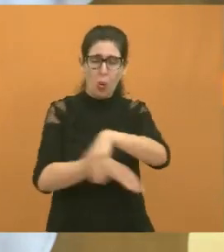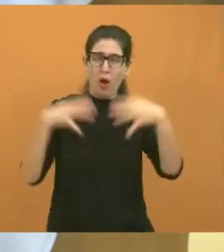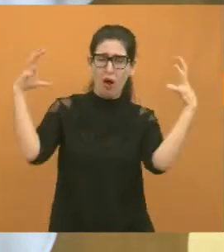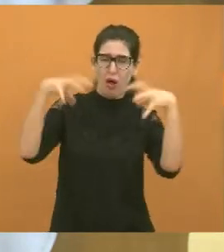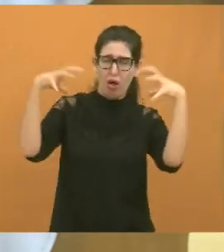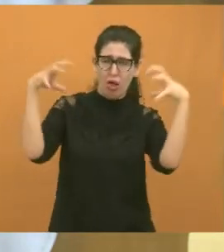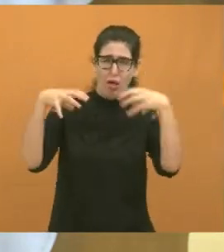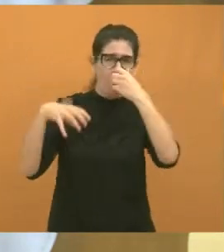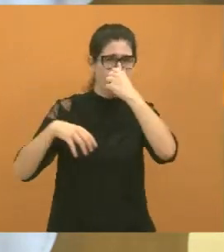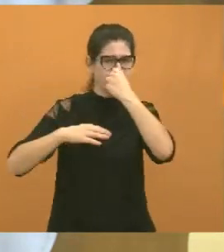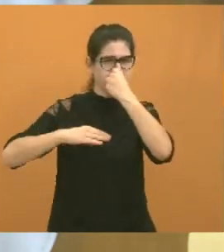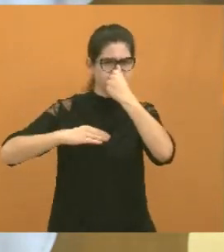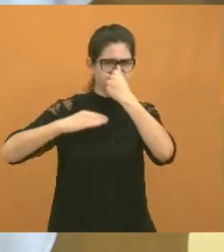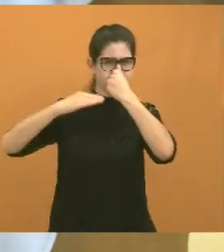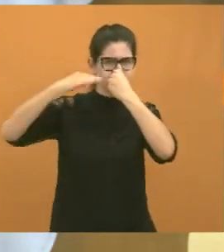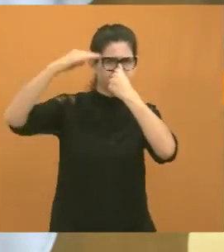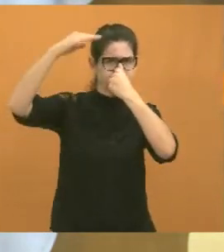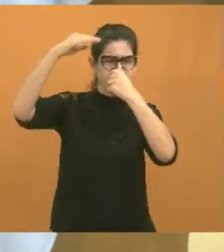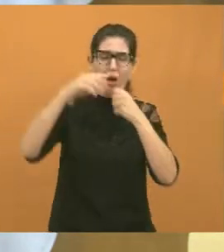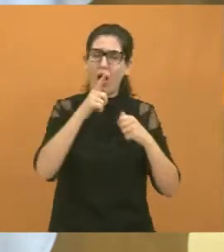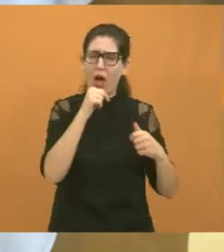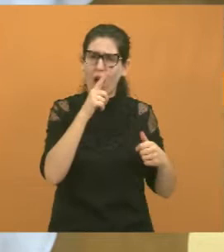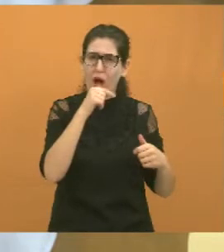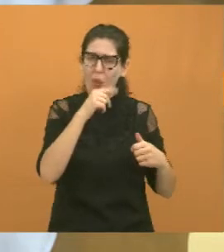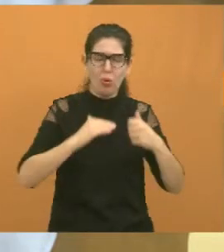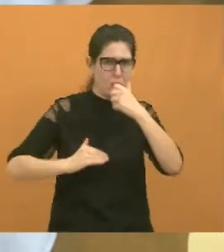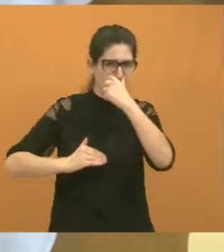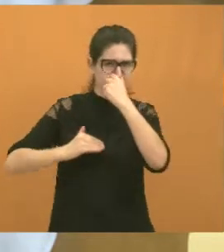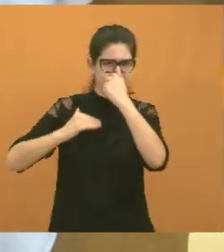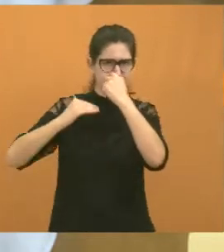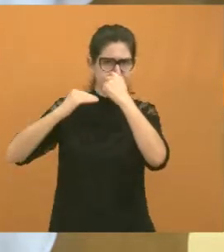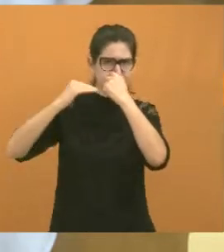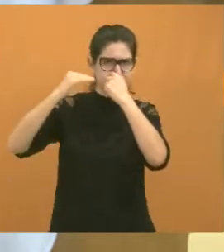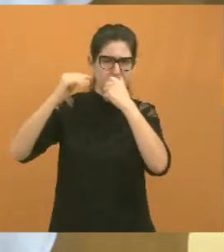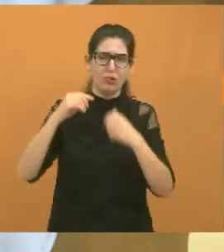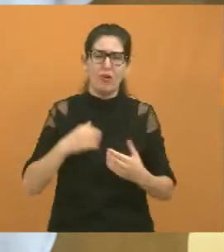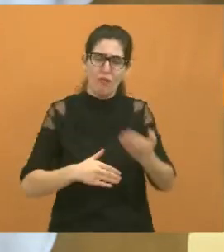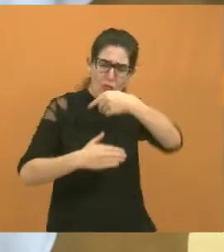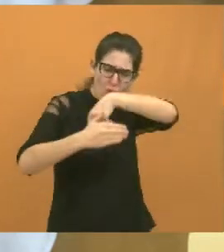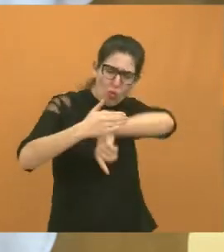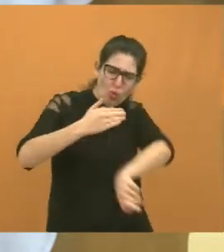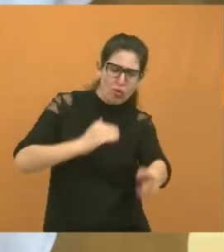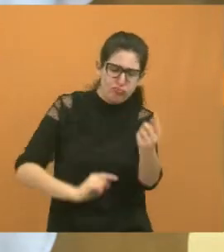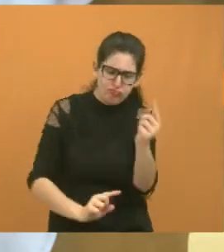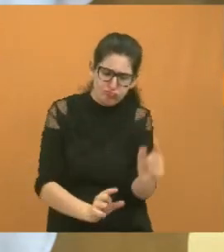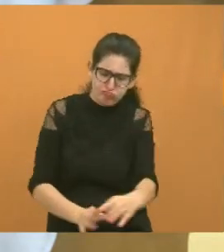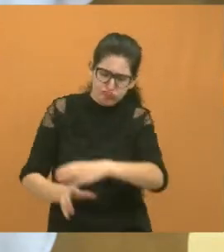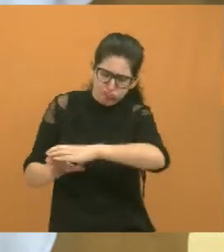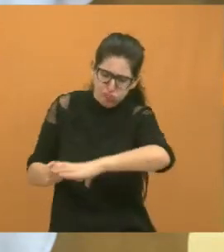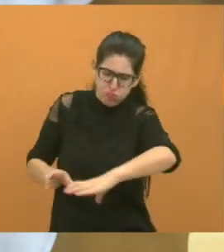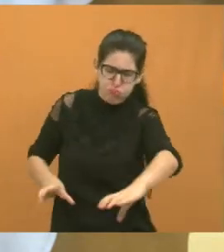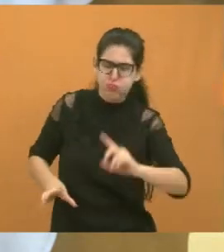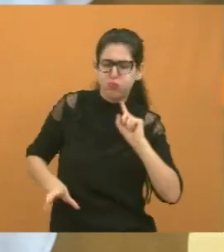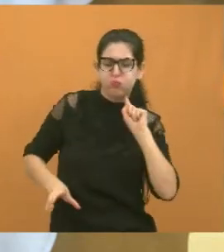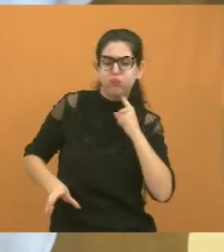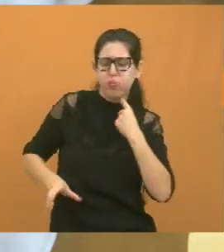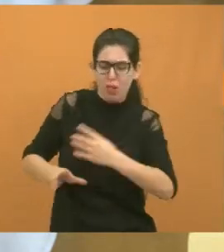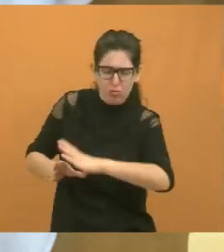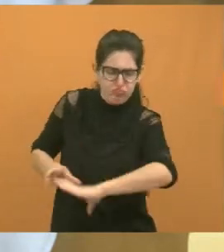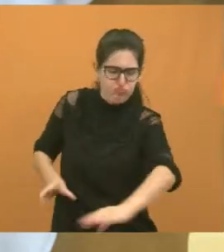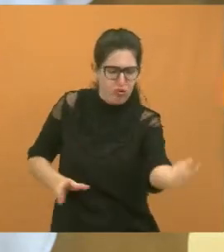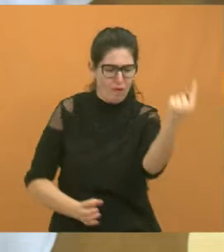ali. A água chegava a voltar pela rede de esgoto daquelas casas e entrava dentro. É ainda,